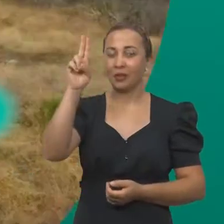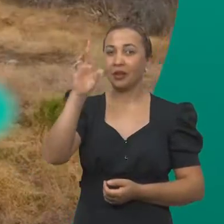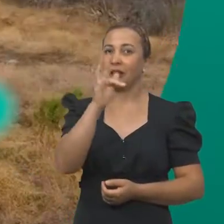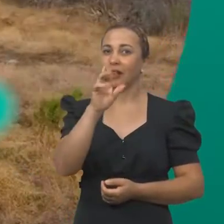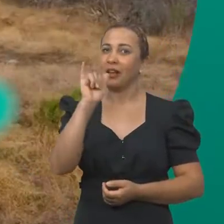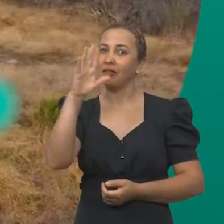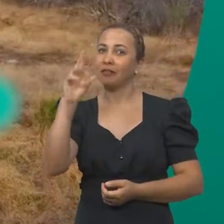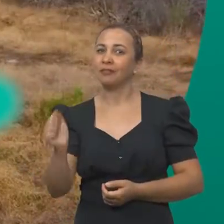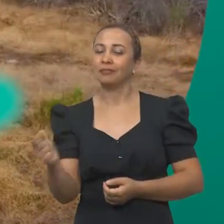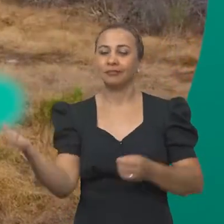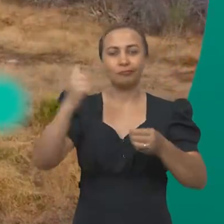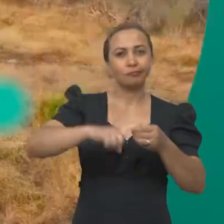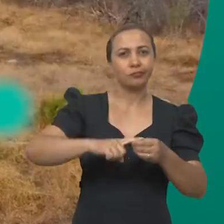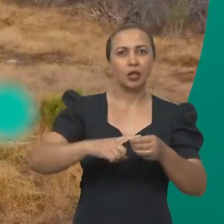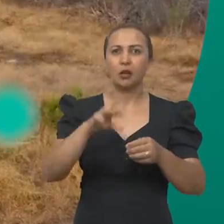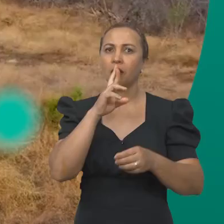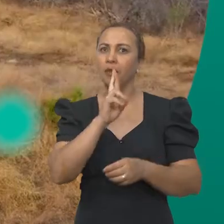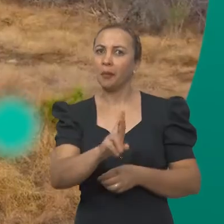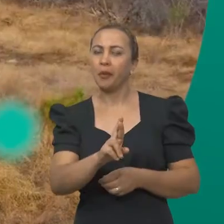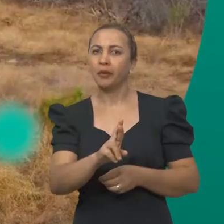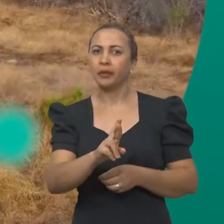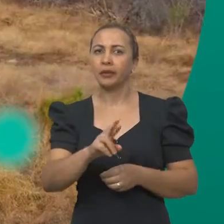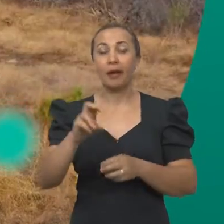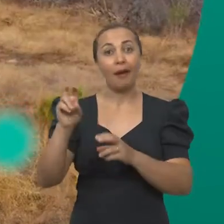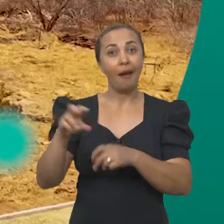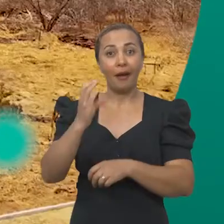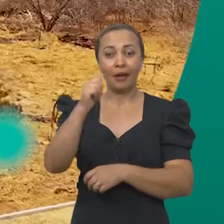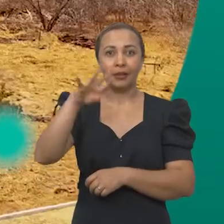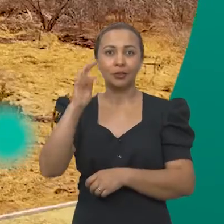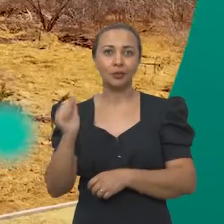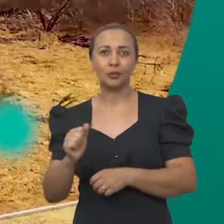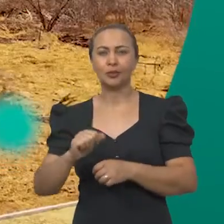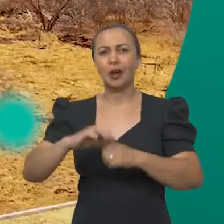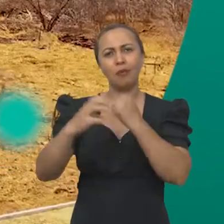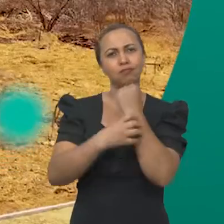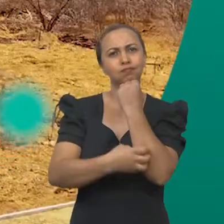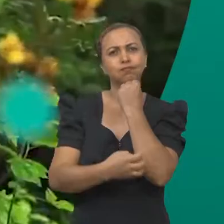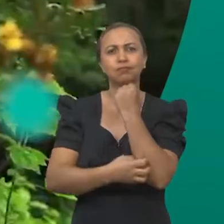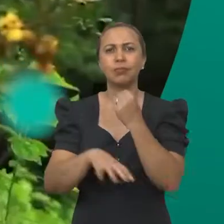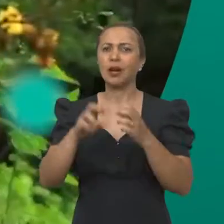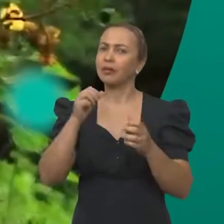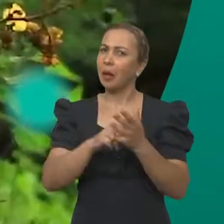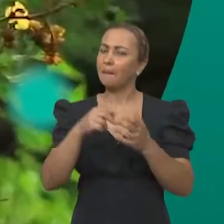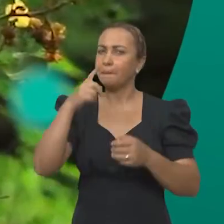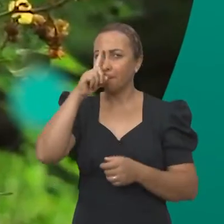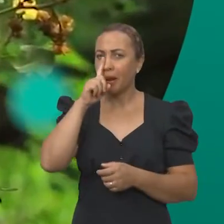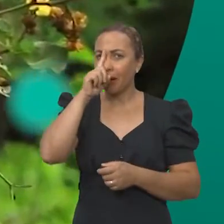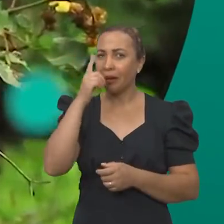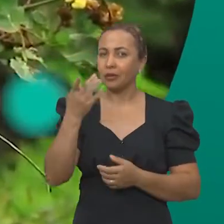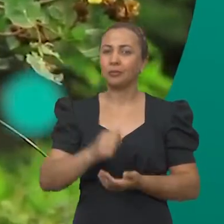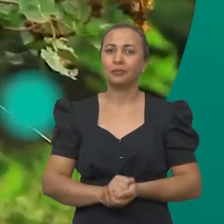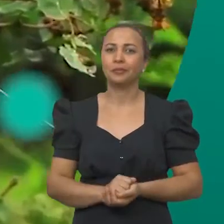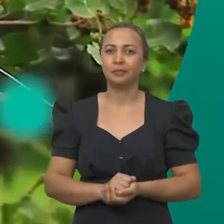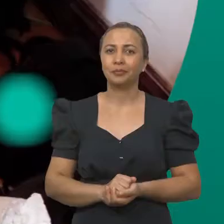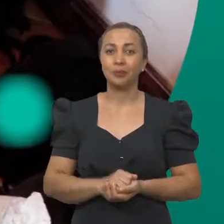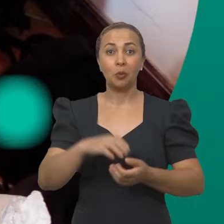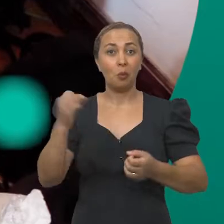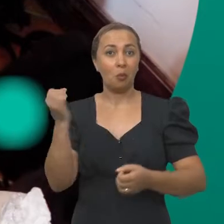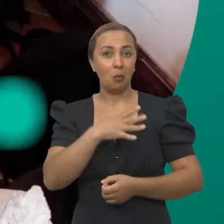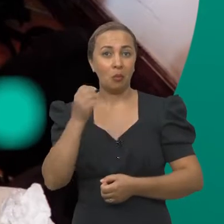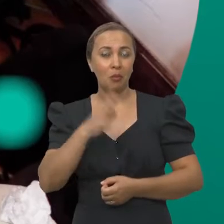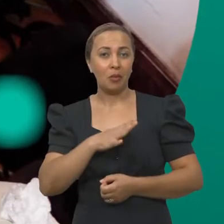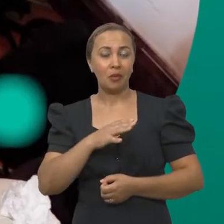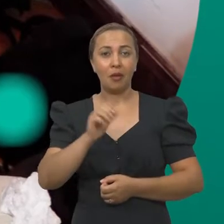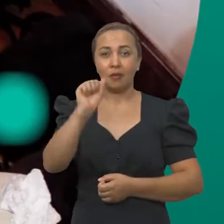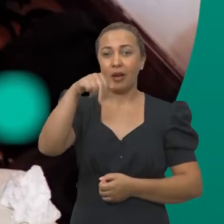da Universidade Estadual de Feira de Santana trazem um alerta. A caatinga, um bioma 100% brasileiro, está ameaçada.